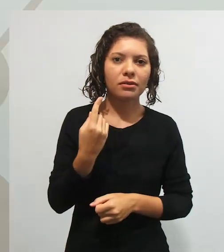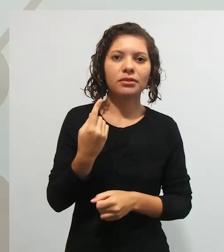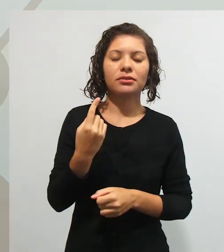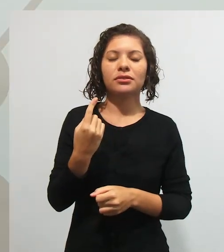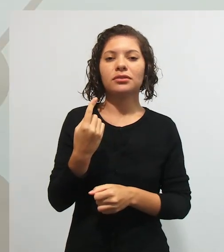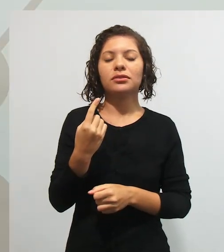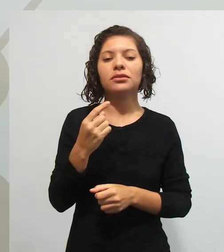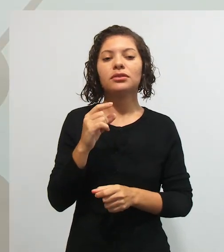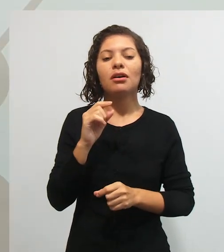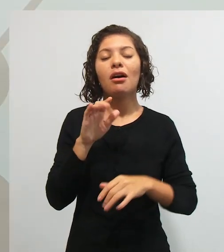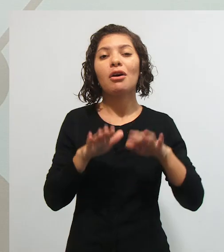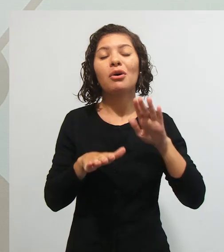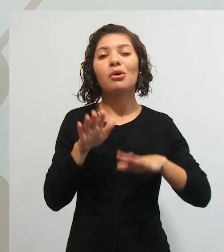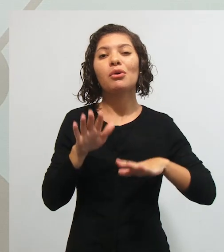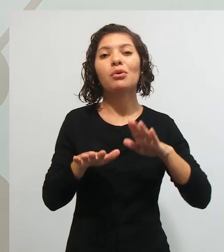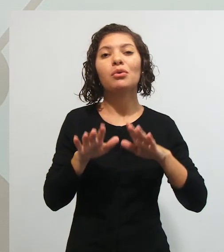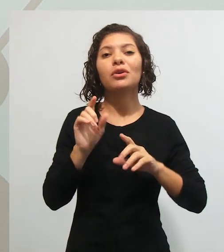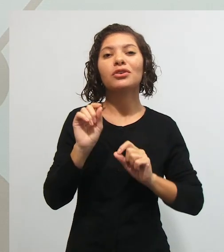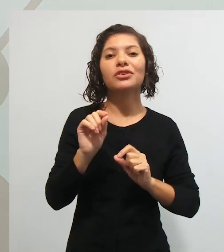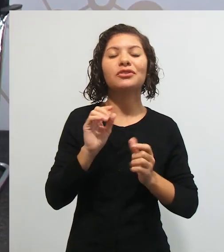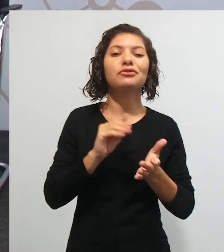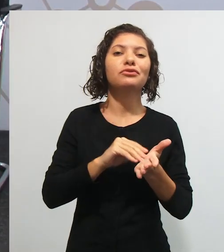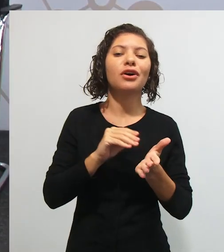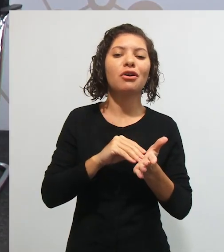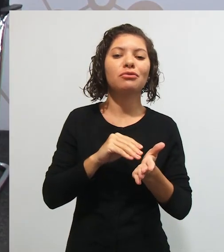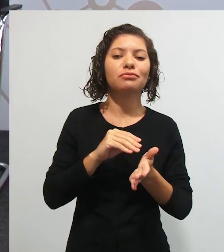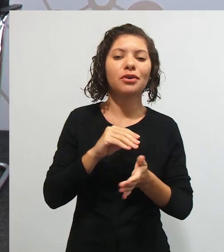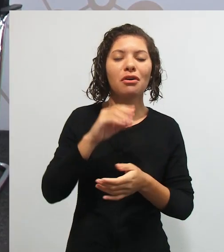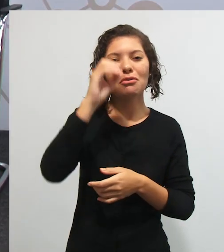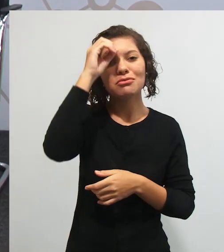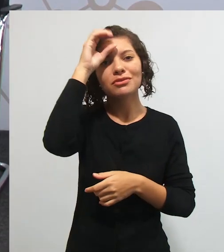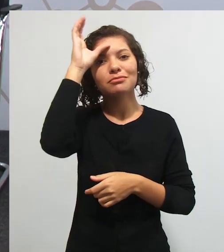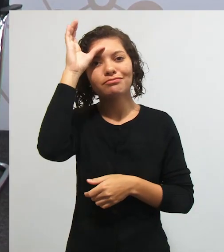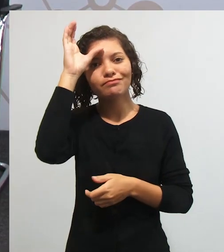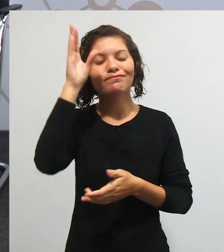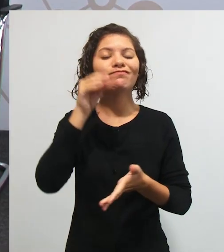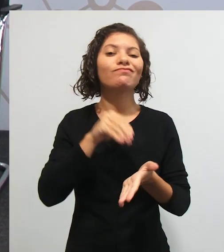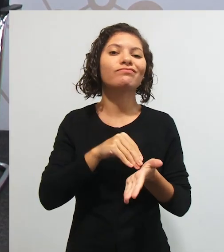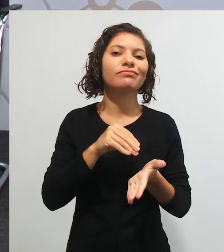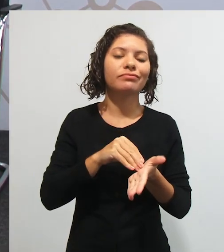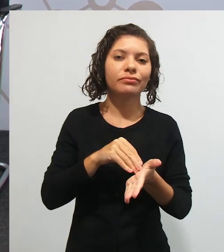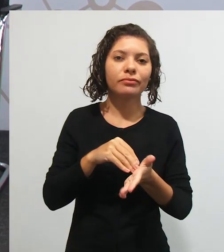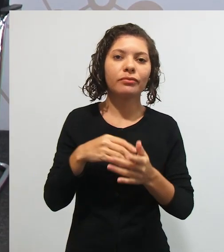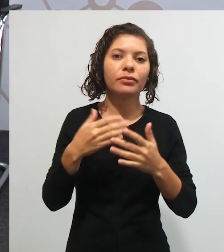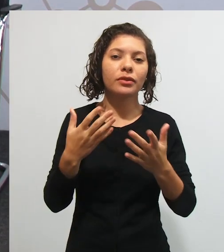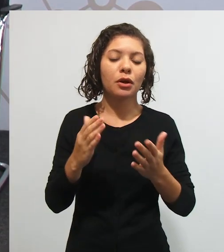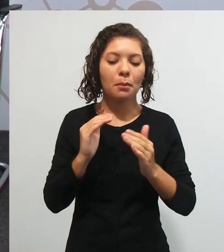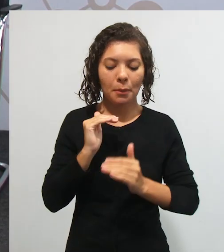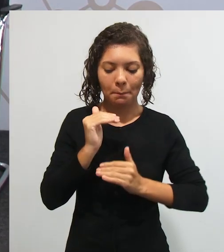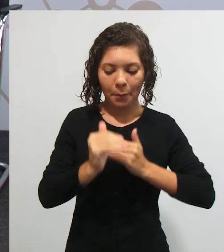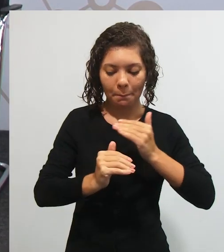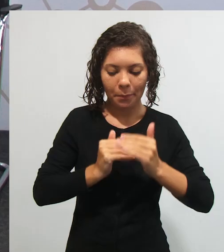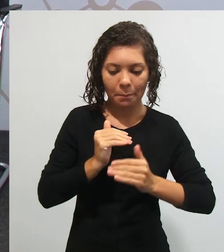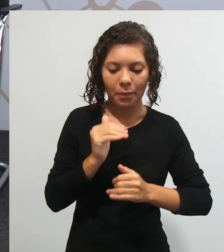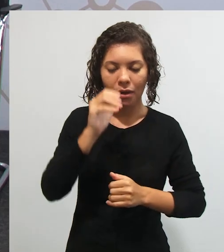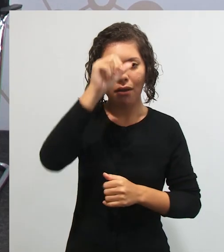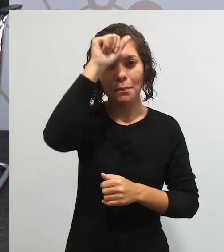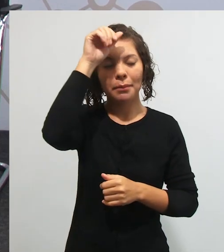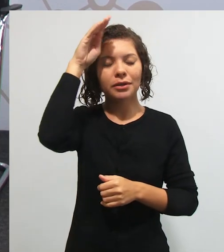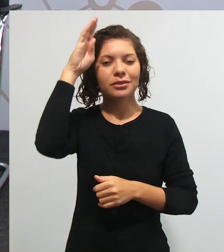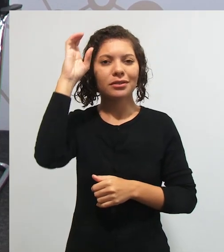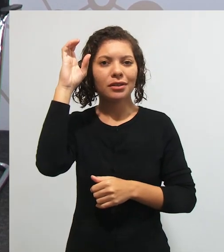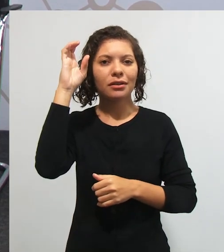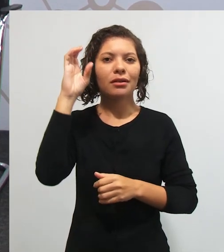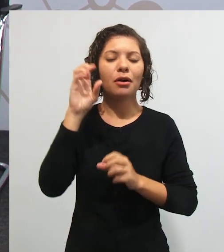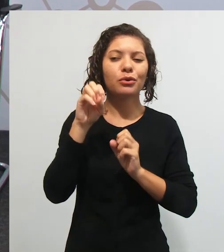até, por falta de conhecimento mesmo, né, tornamos esse processo muito mais